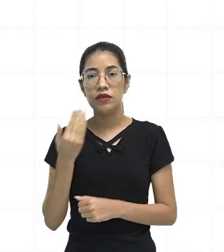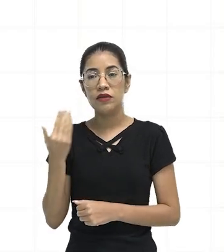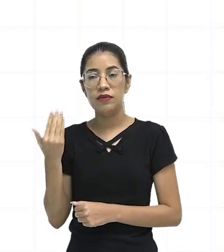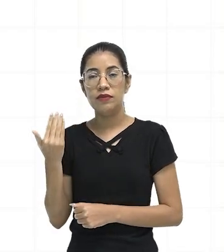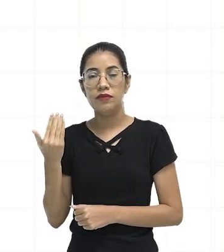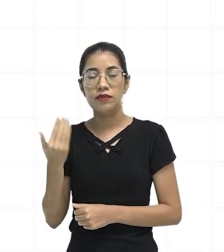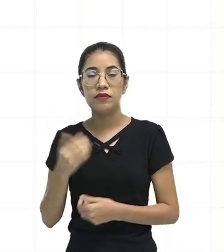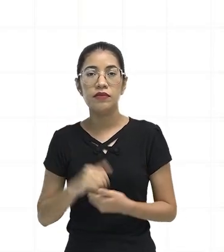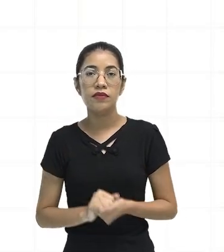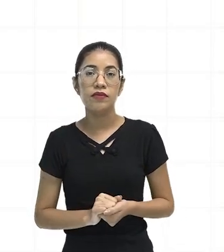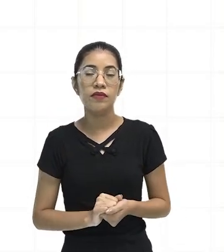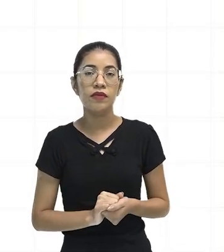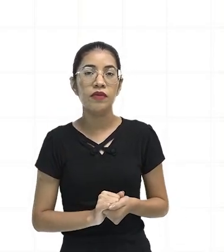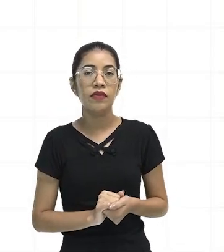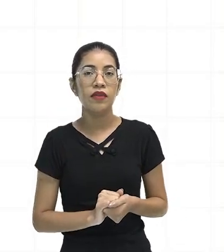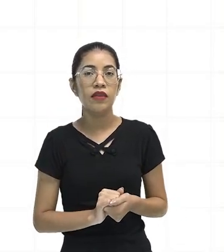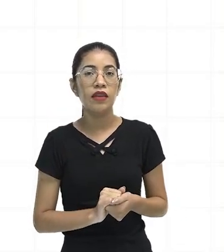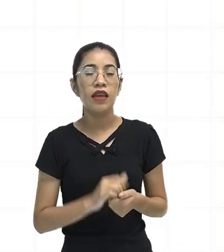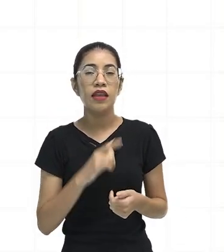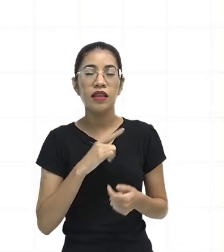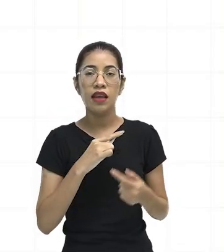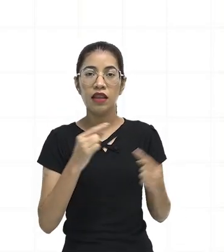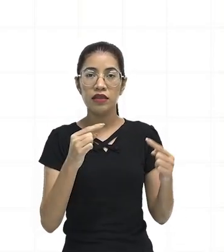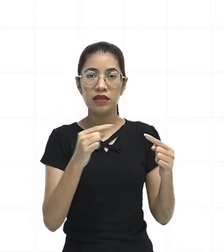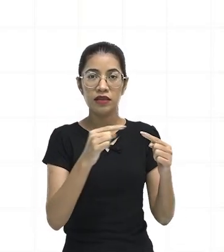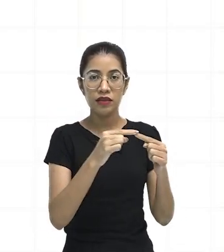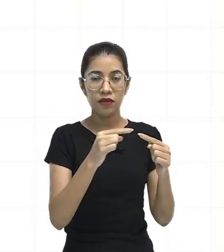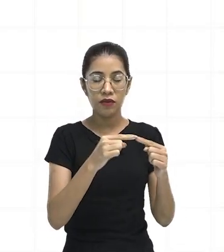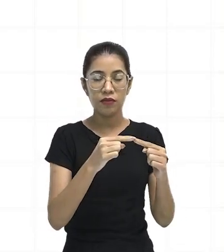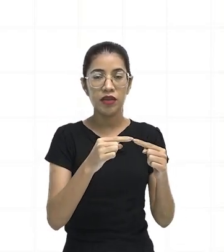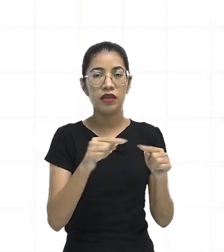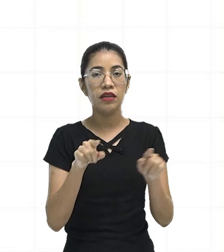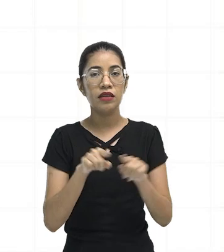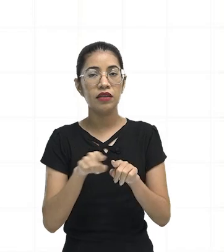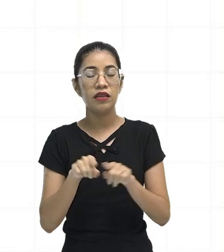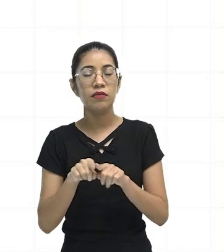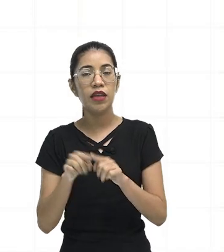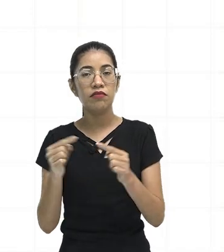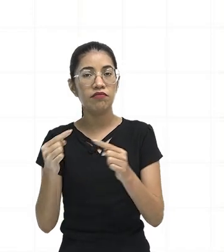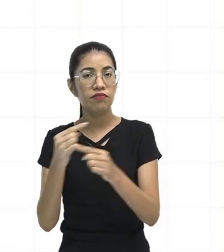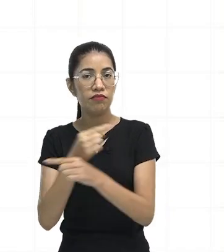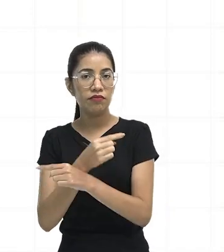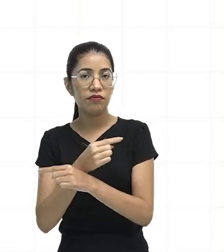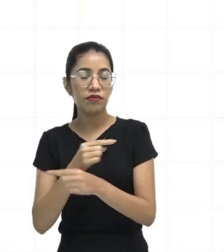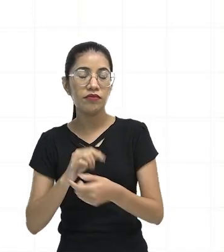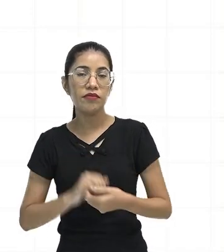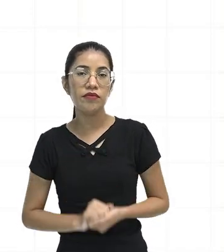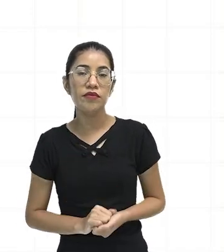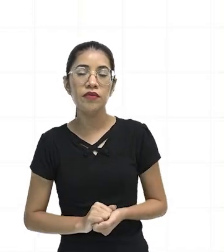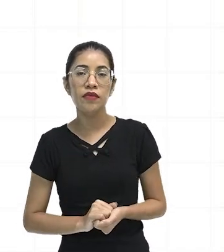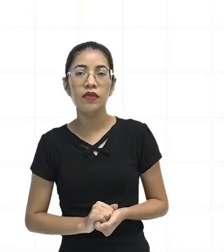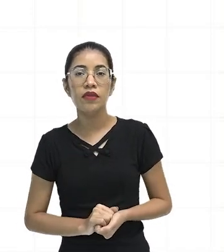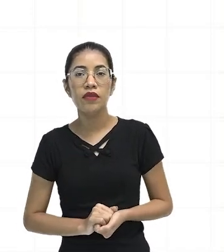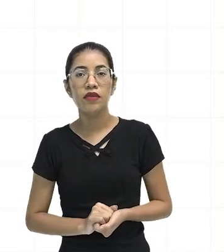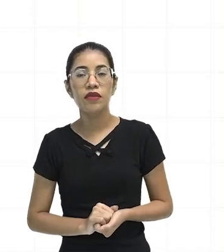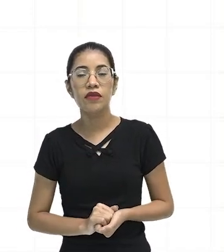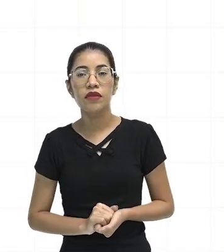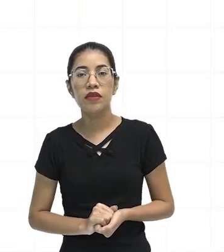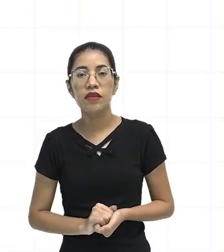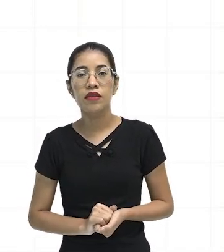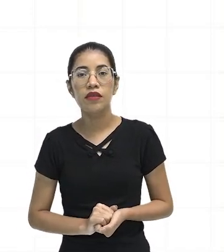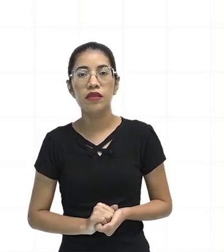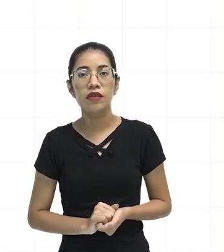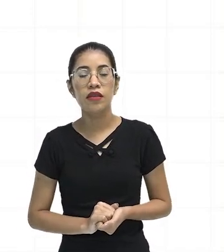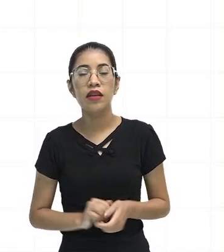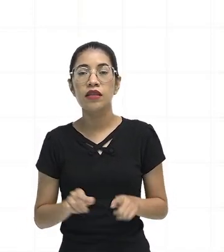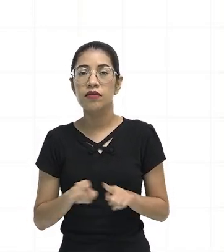repare então, grandezas inversas e grandezas diretamente proporcionais. Isso é o mais importante,